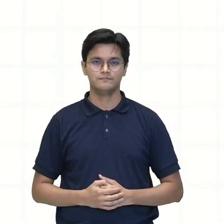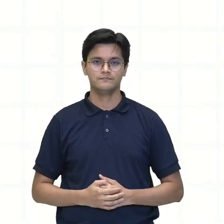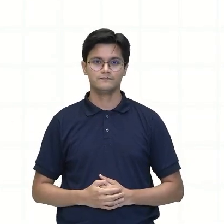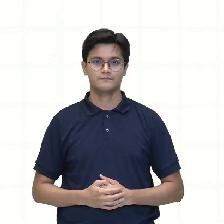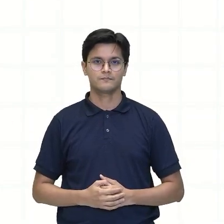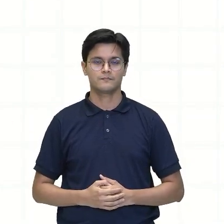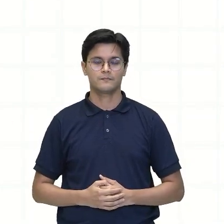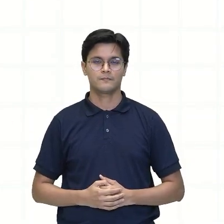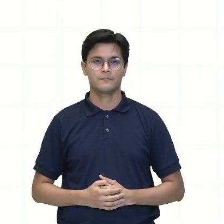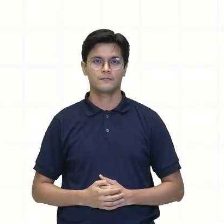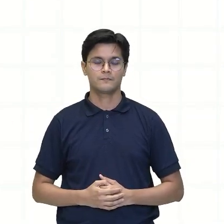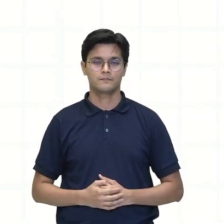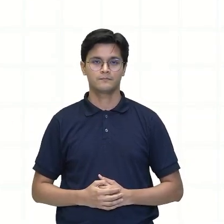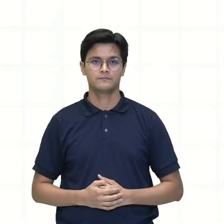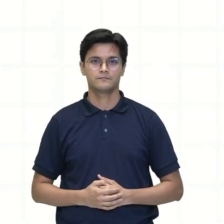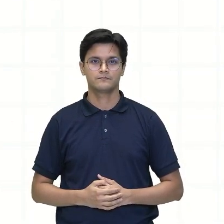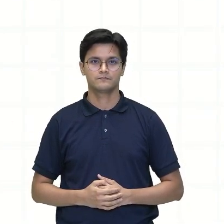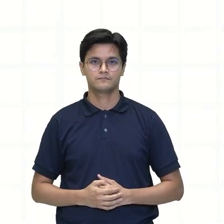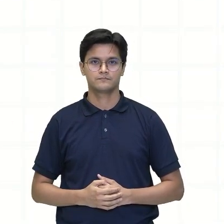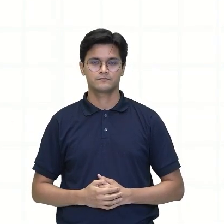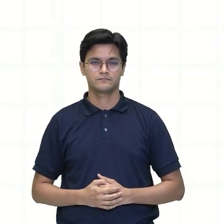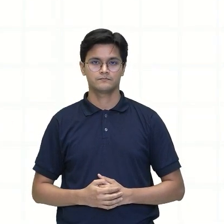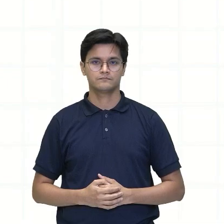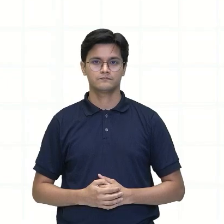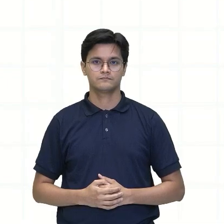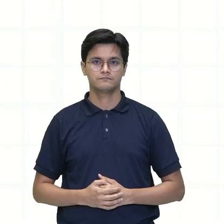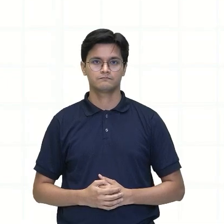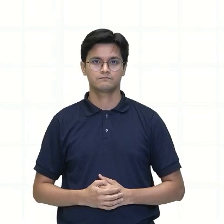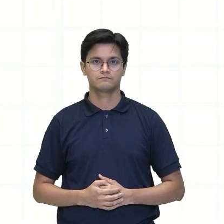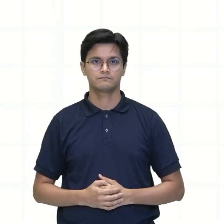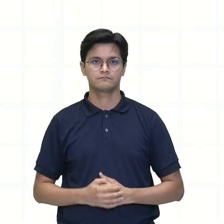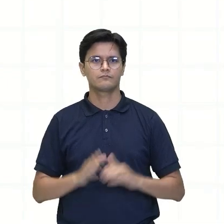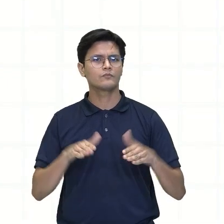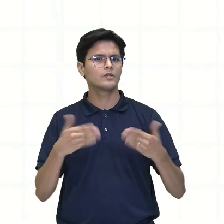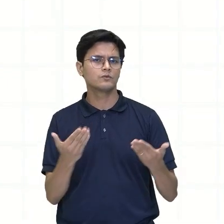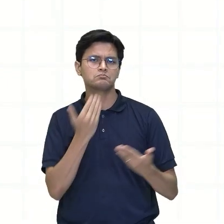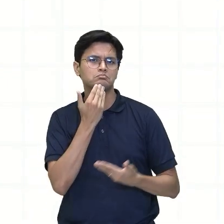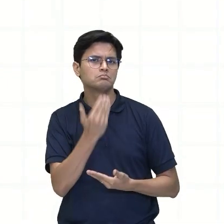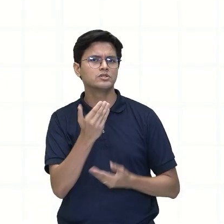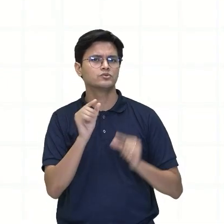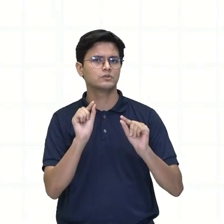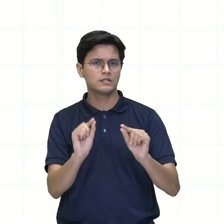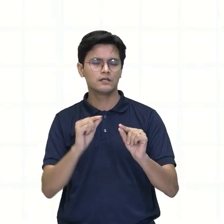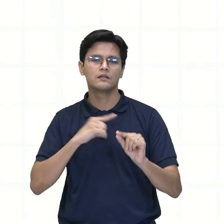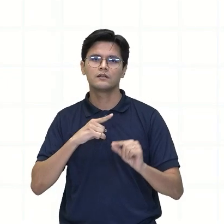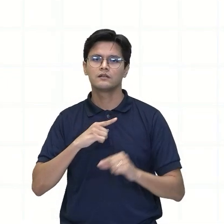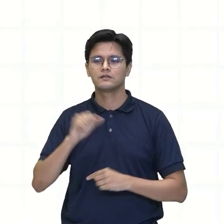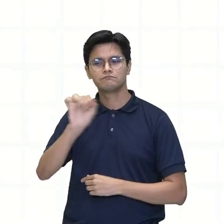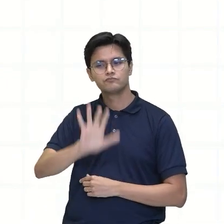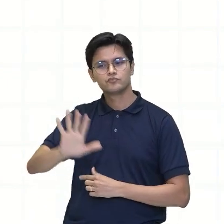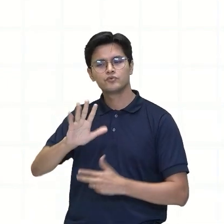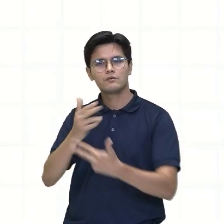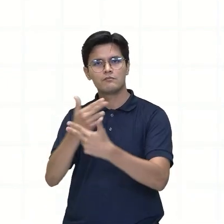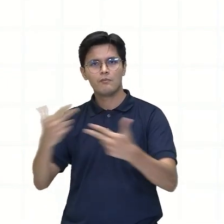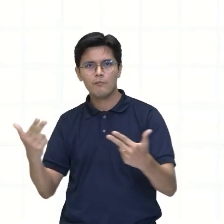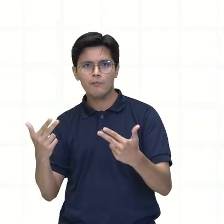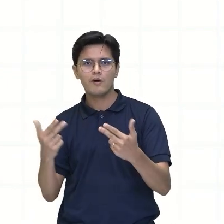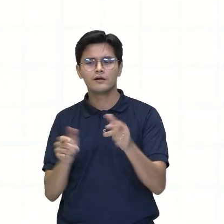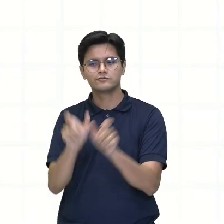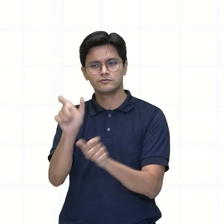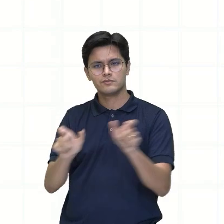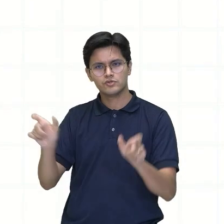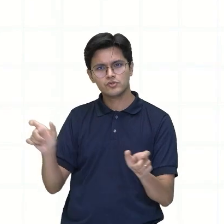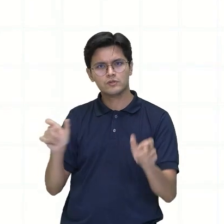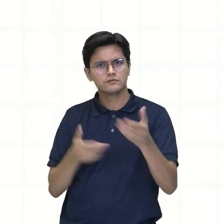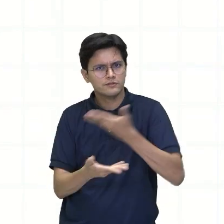by social media. O que está pedindo aqui? Temos aqui imagens, né? Todo mundo ali super